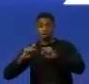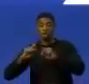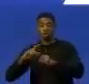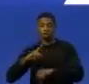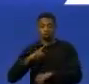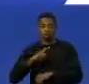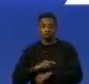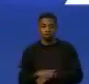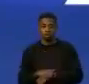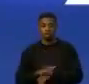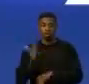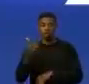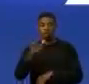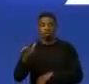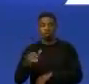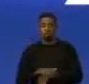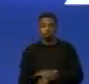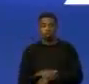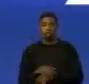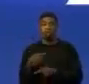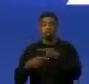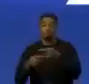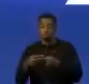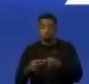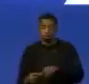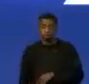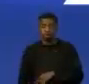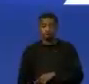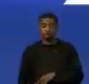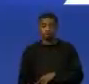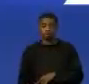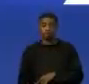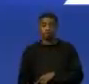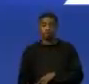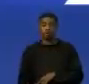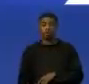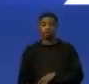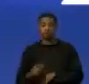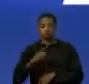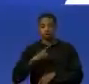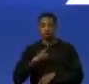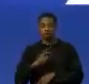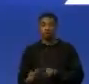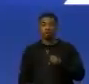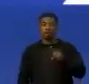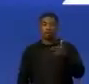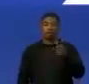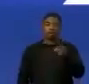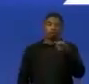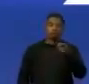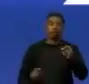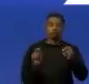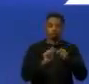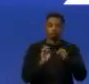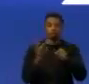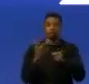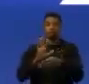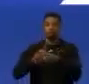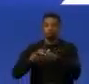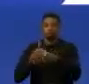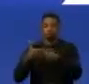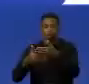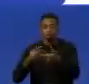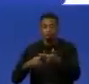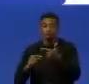foi inativado. Logo, o X com o gene recessivo ficou ativo e ela desenvolveu a doença.